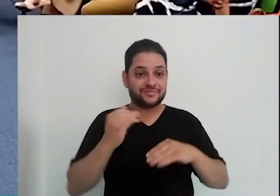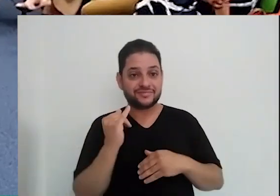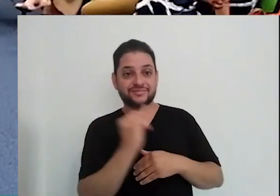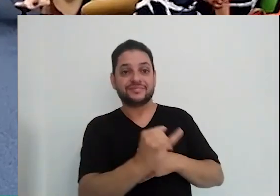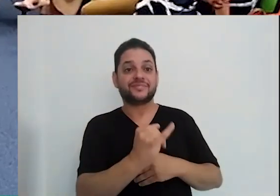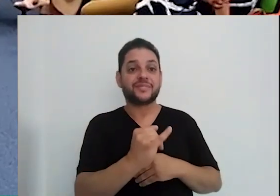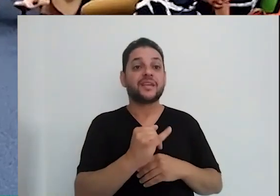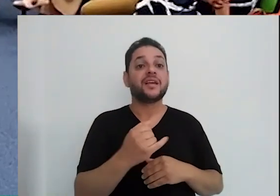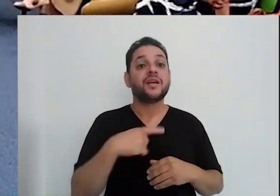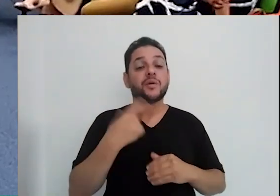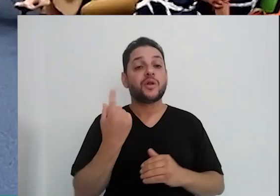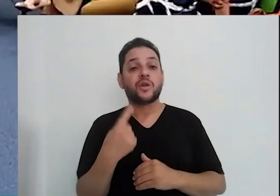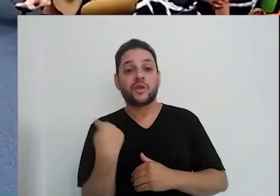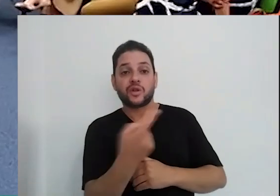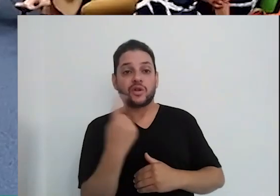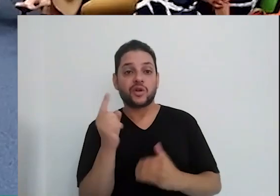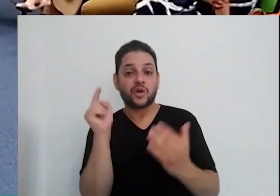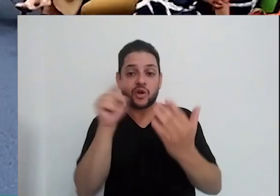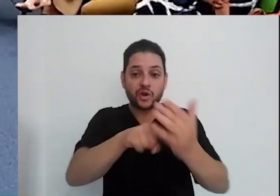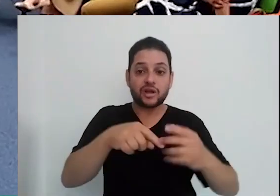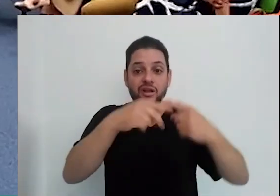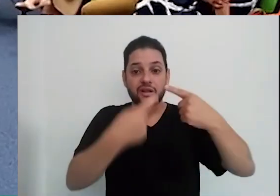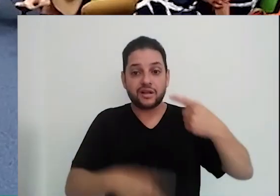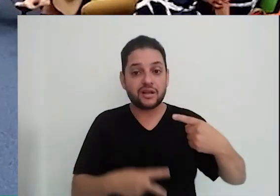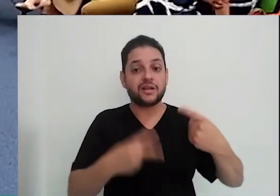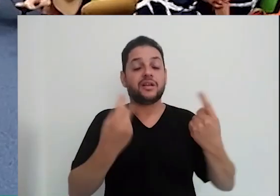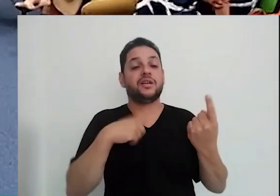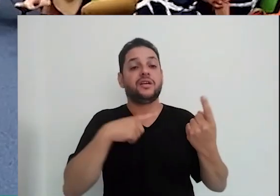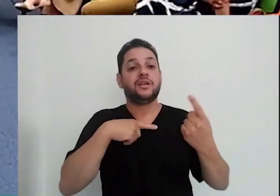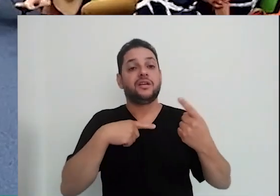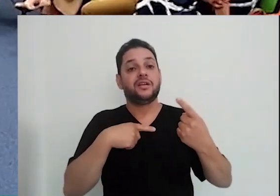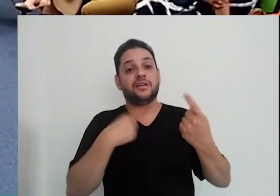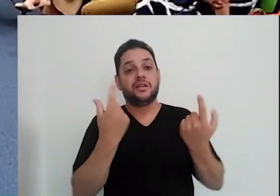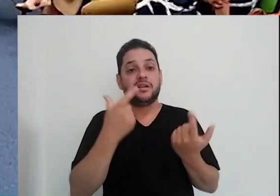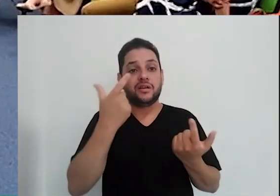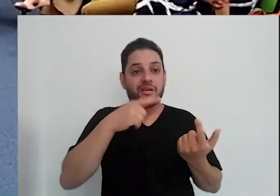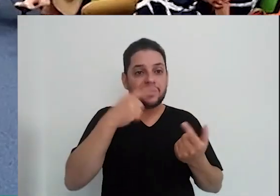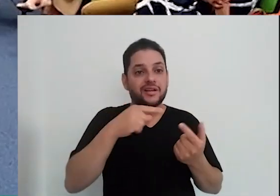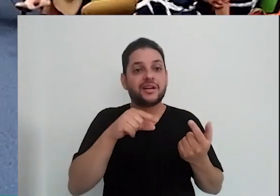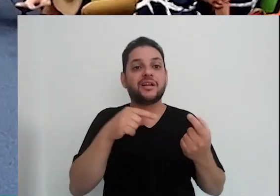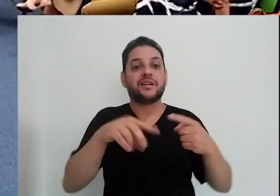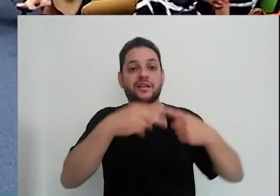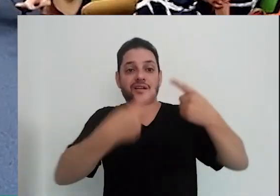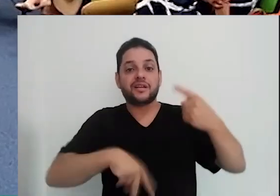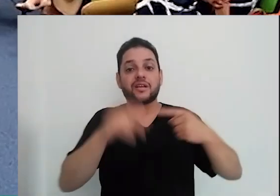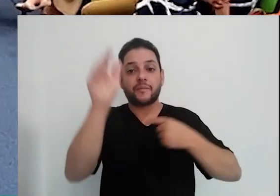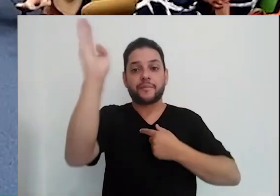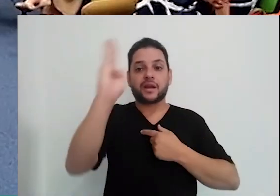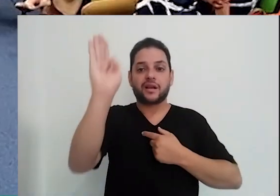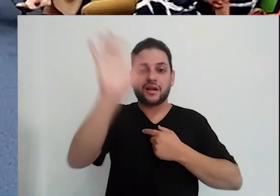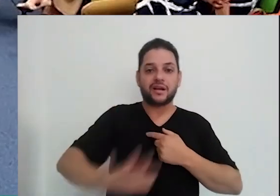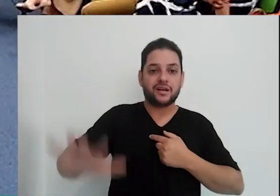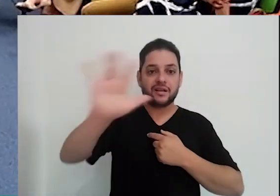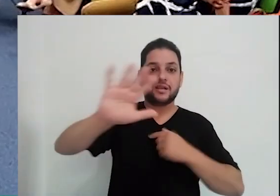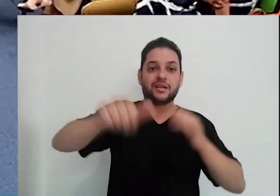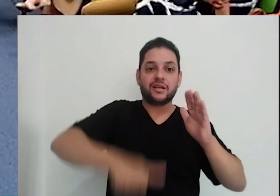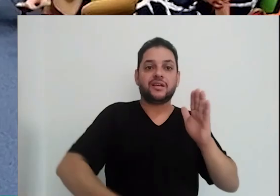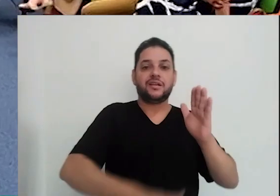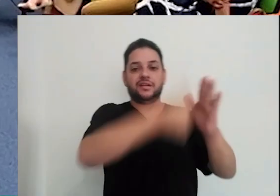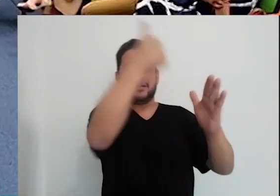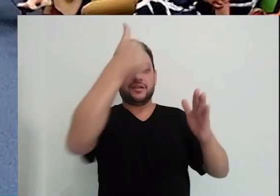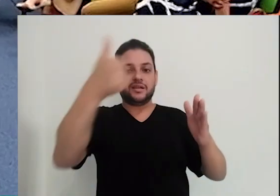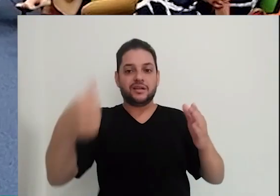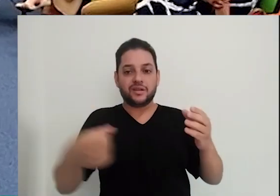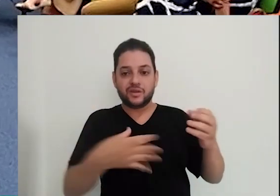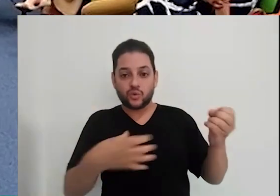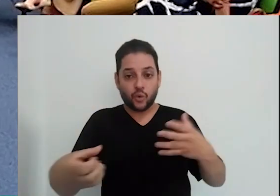a nosso objetivo do laboratório o o nosso laboratório ele é conhecido nacionalmente porque foi o primeiro laboratório de inovação do